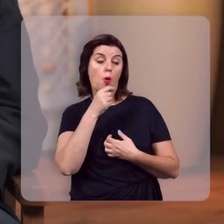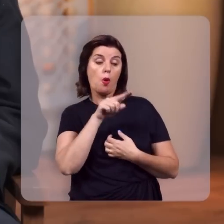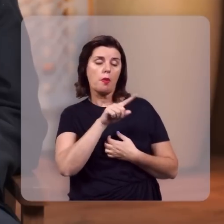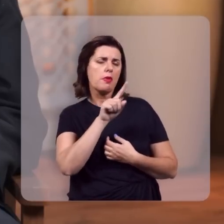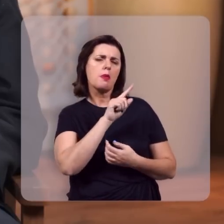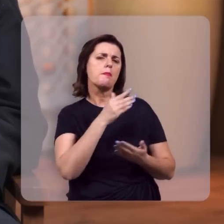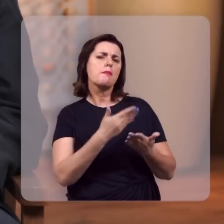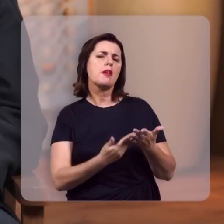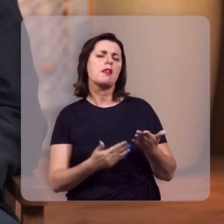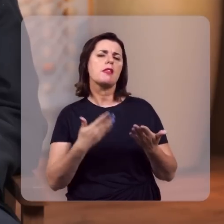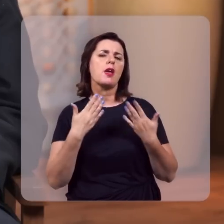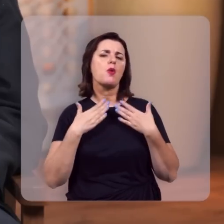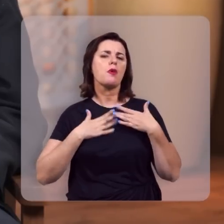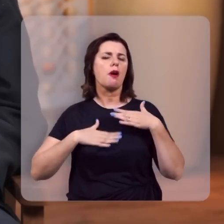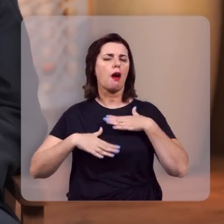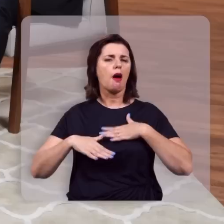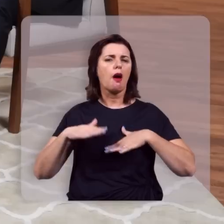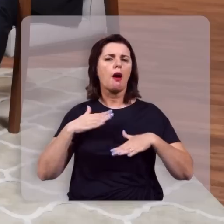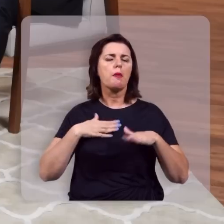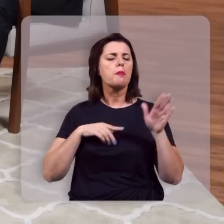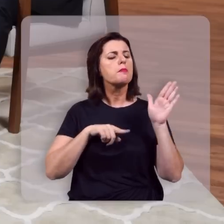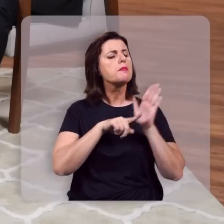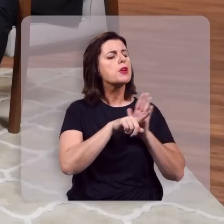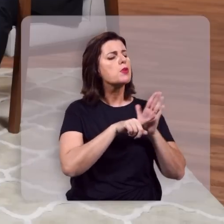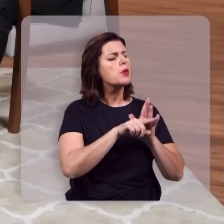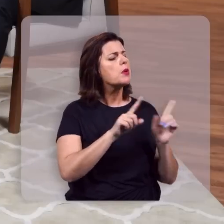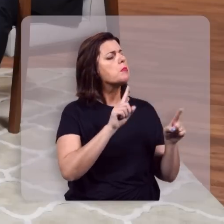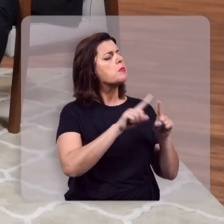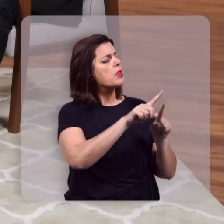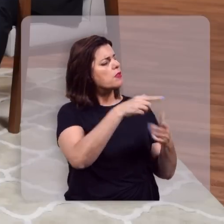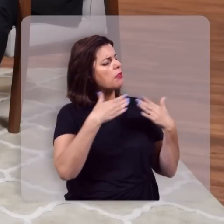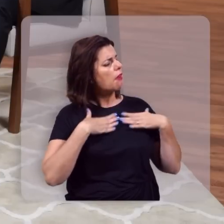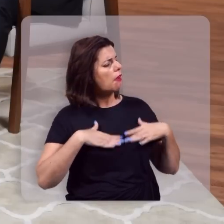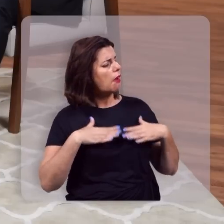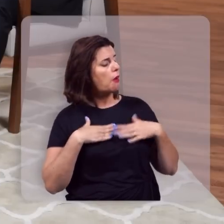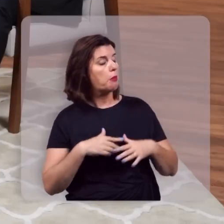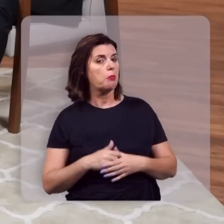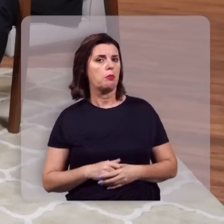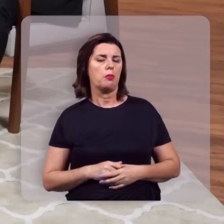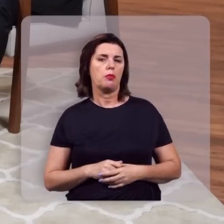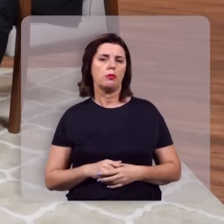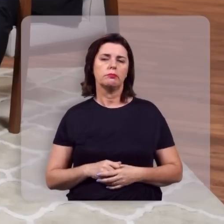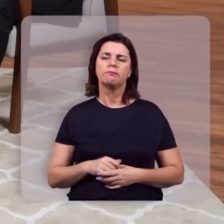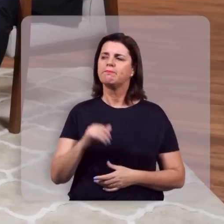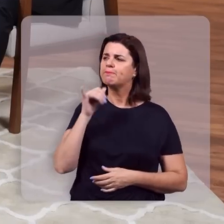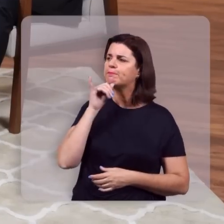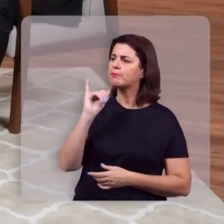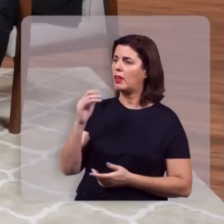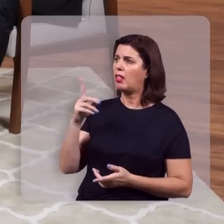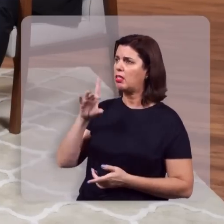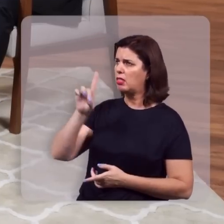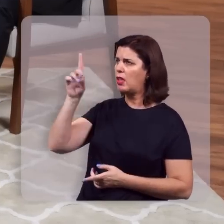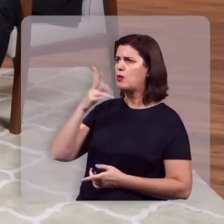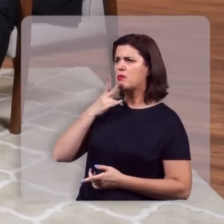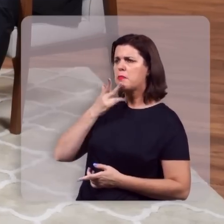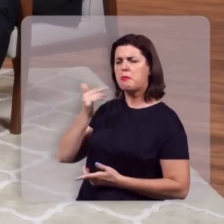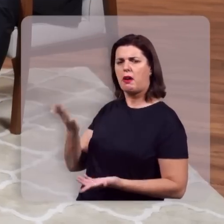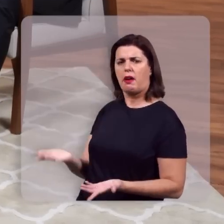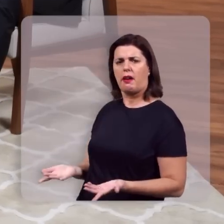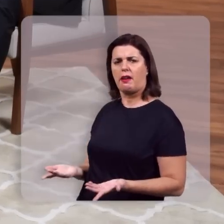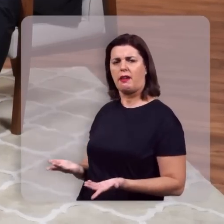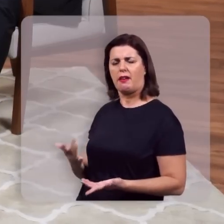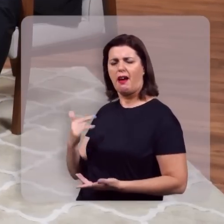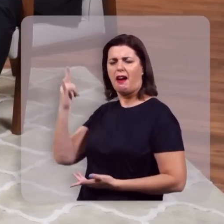aquele homem não perdeu a calma. Perguntaram para ele, por que você está tão calmo? Ele disse, Deus é meu